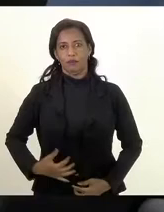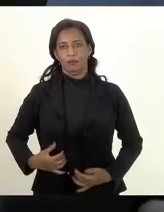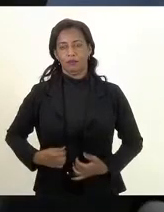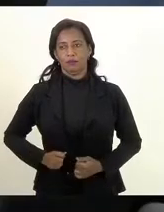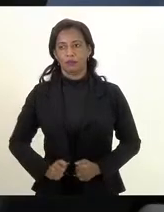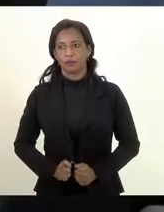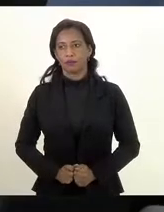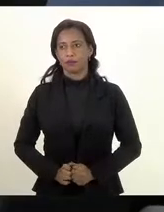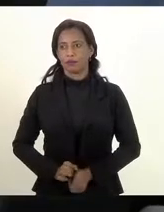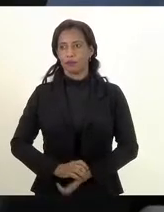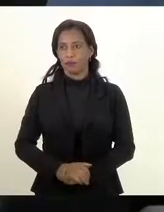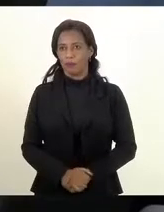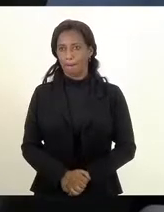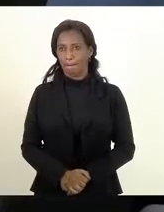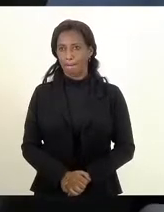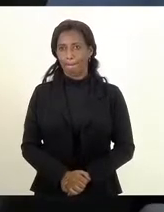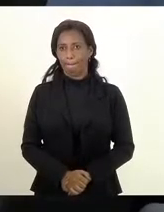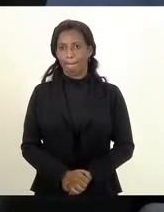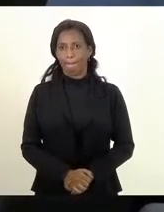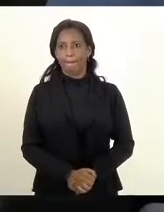Deputado Márcio Pacheco.